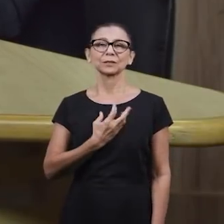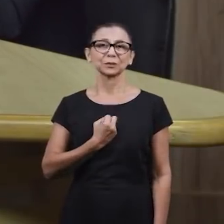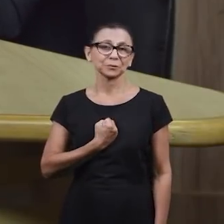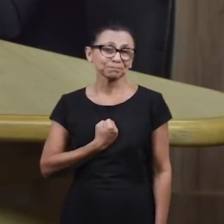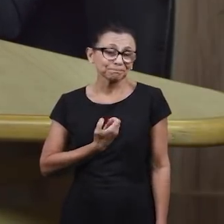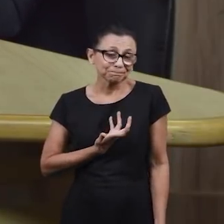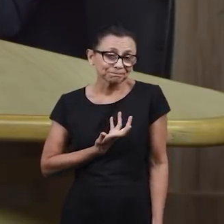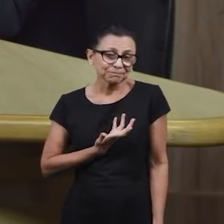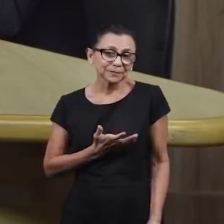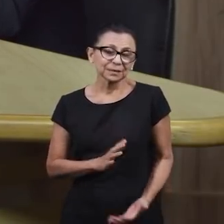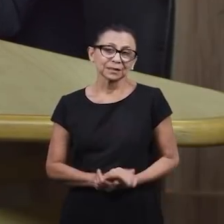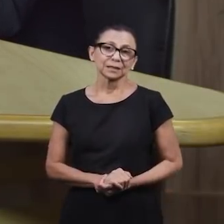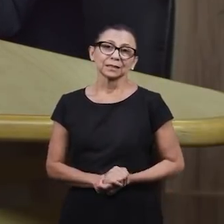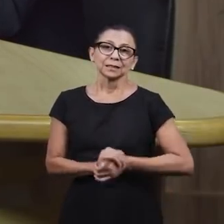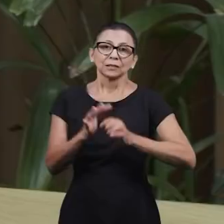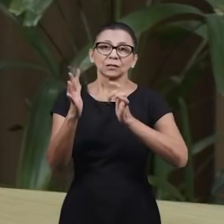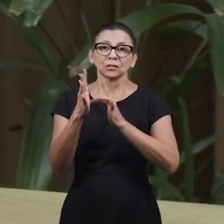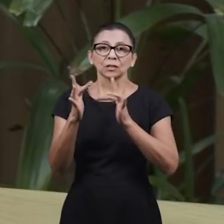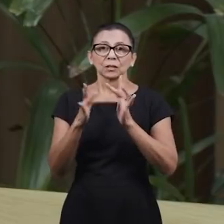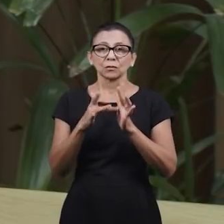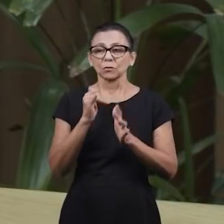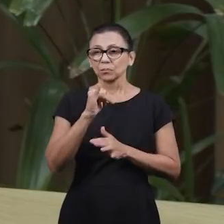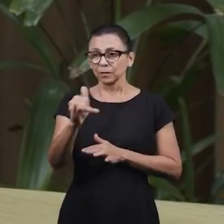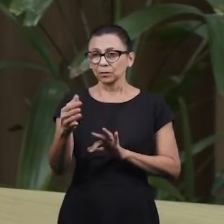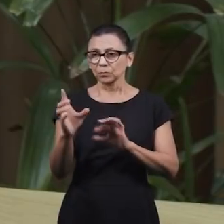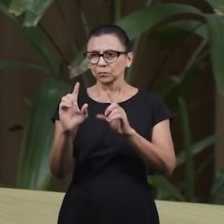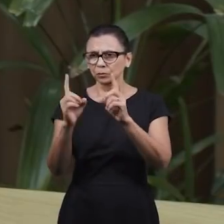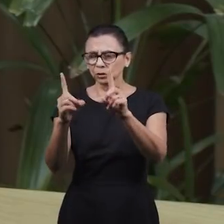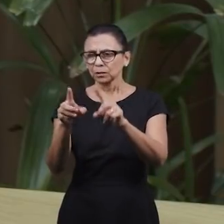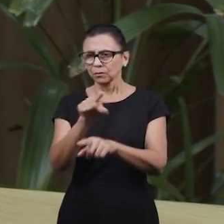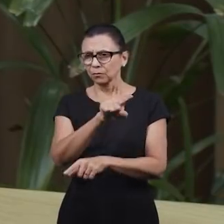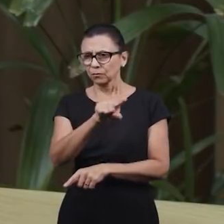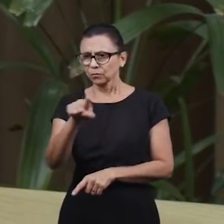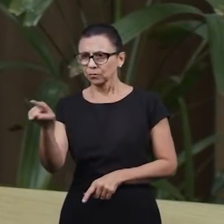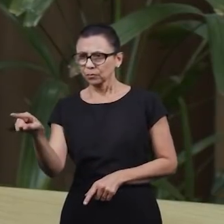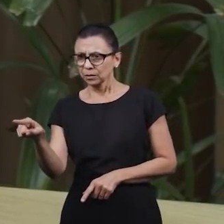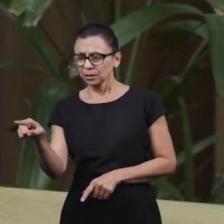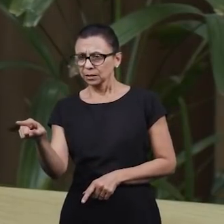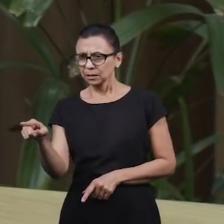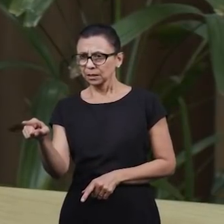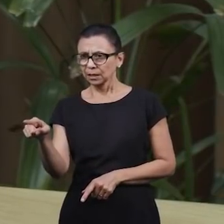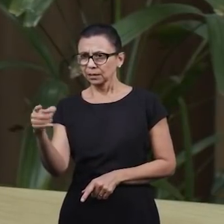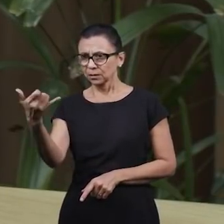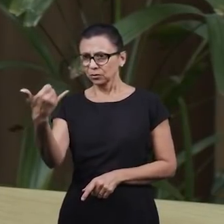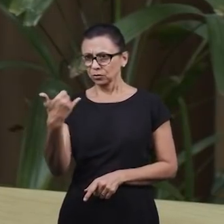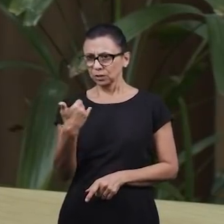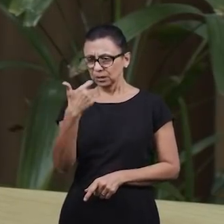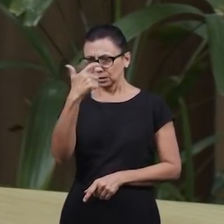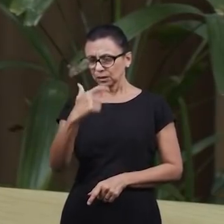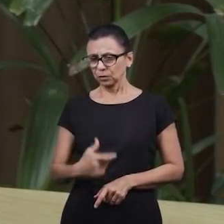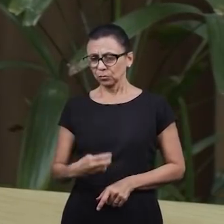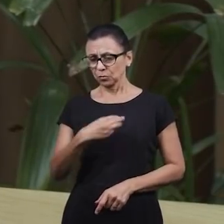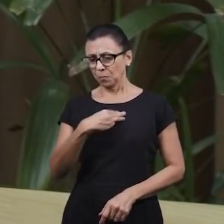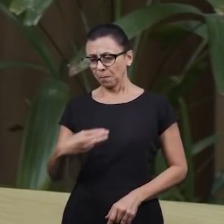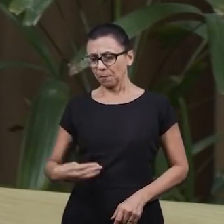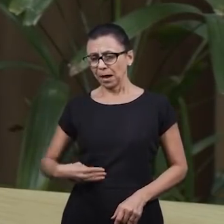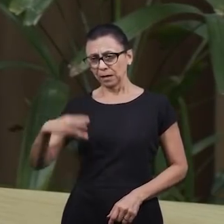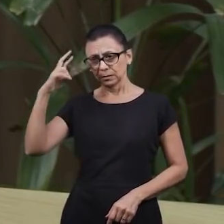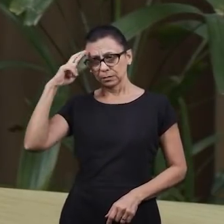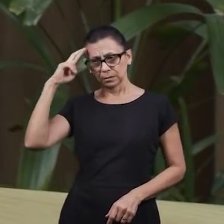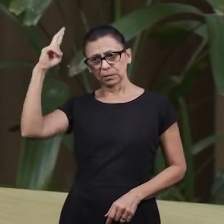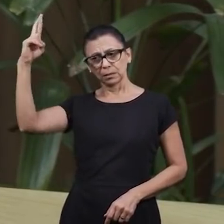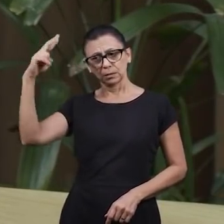Jesus disse aos discípulos: vós me chamais de mestre e Senhor, mas se eu sou Senhor e mestre, ele